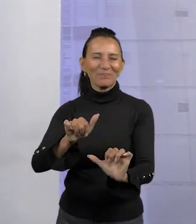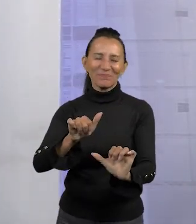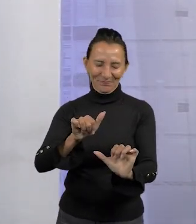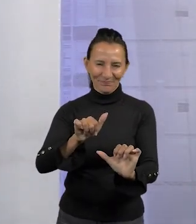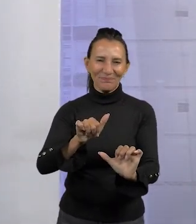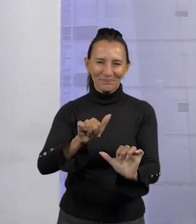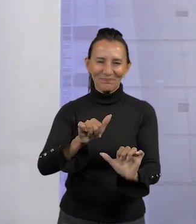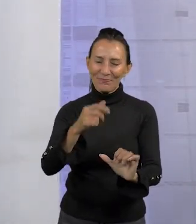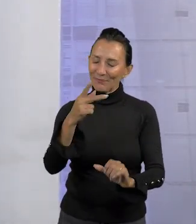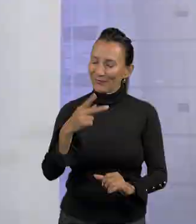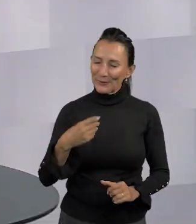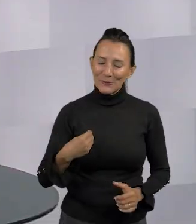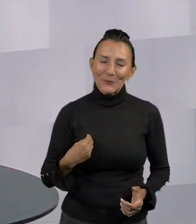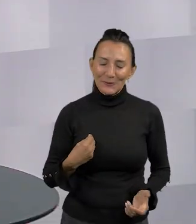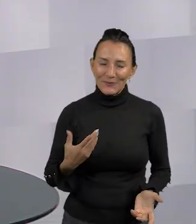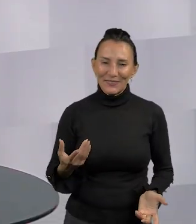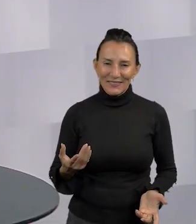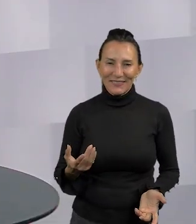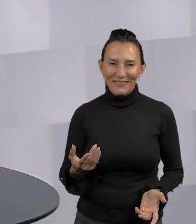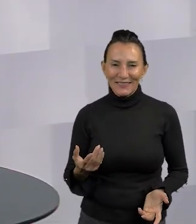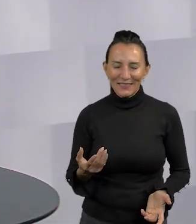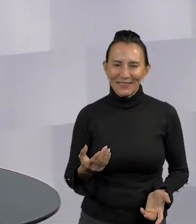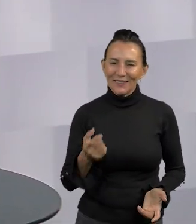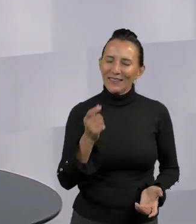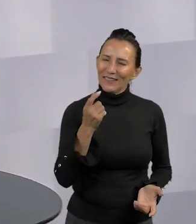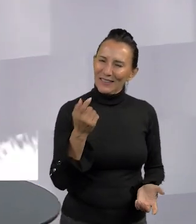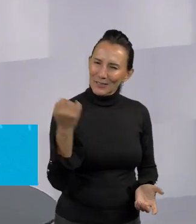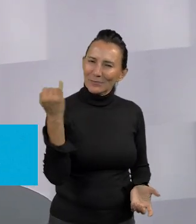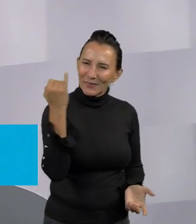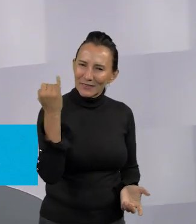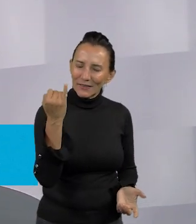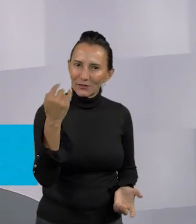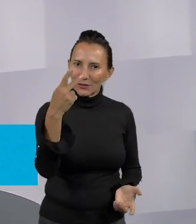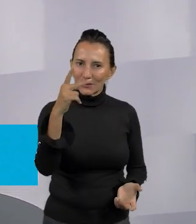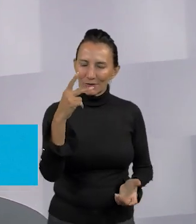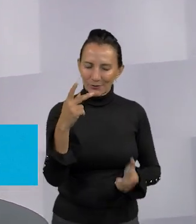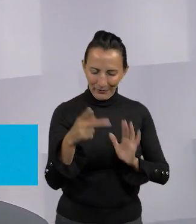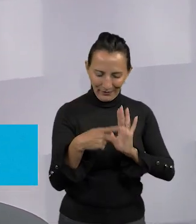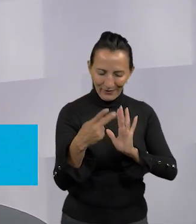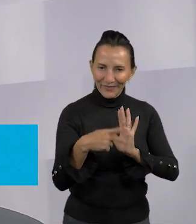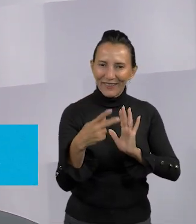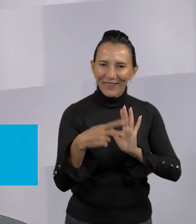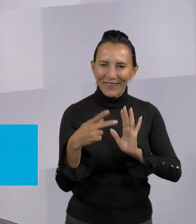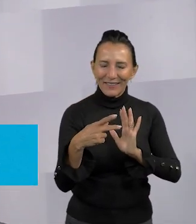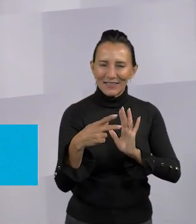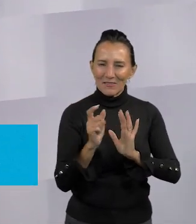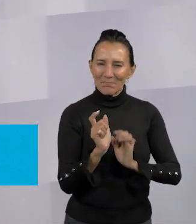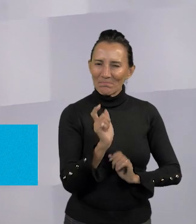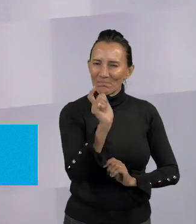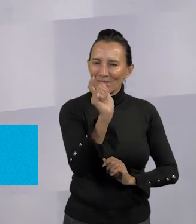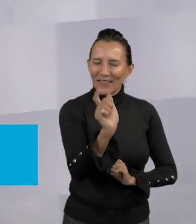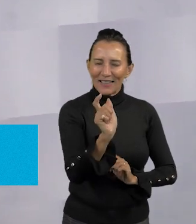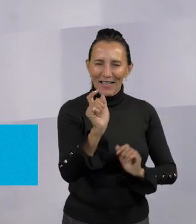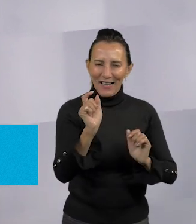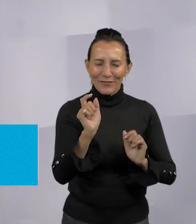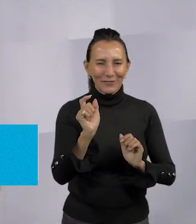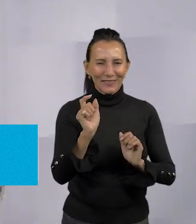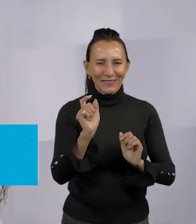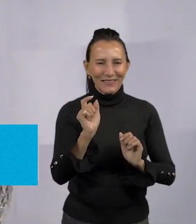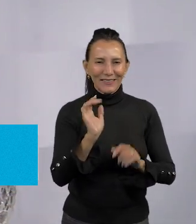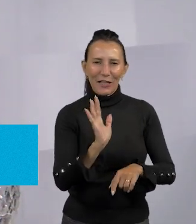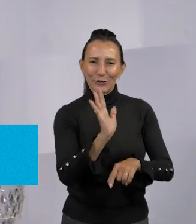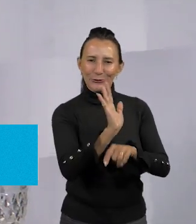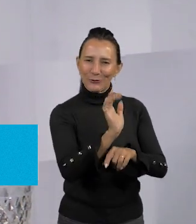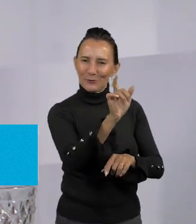a sua vida é interessante que saia da sua boca palavras de edificação palavras de exaltação uma